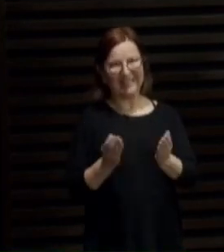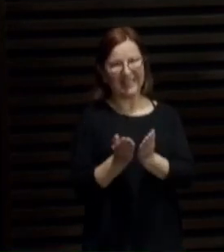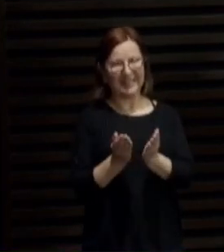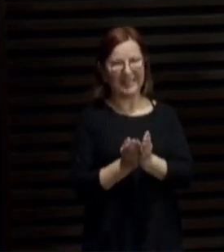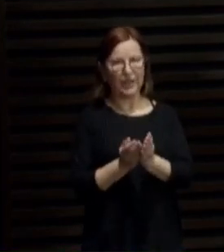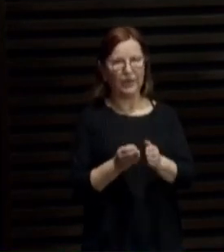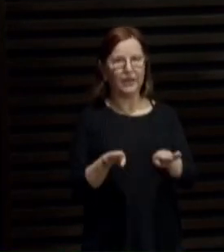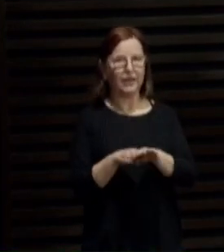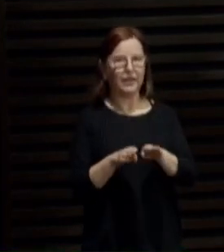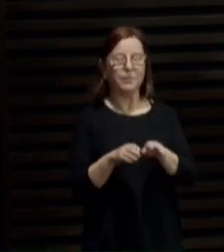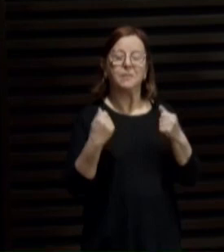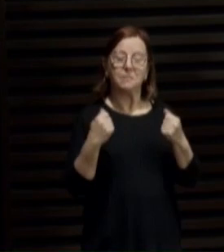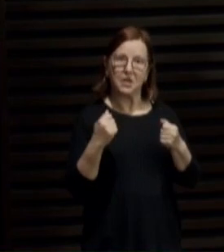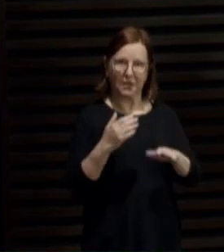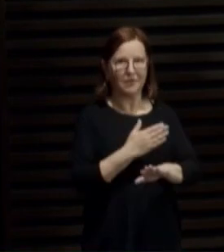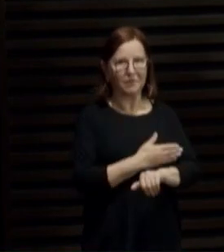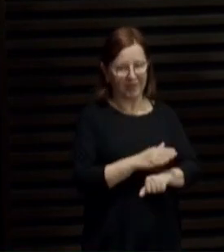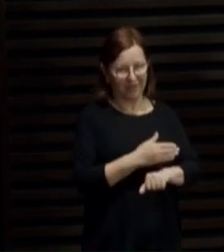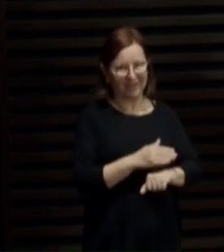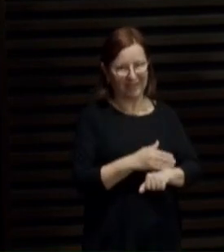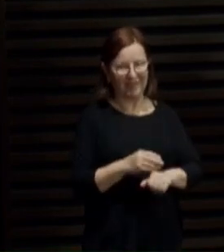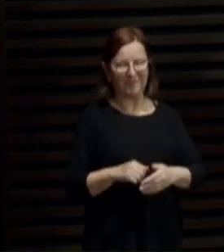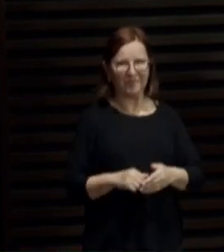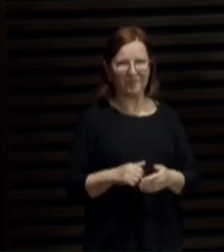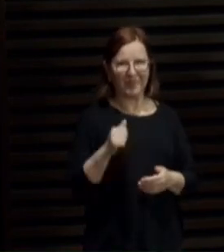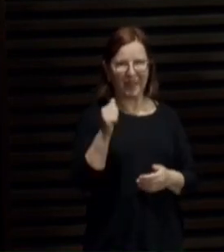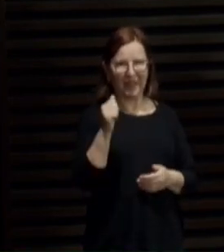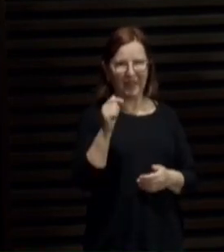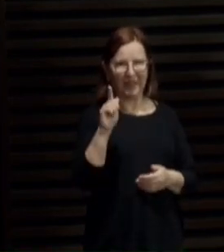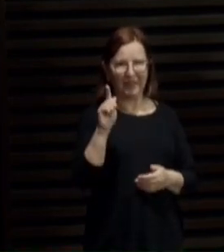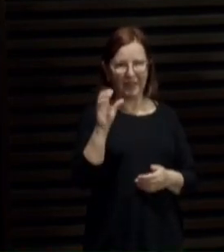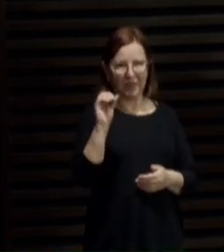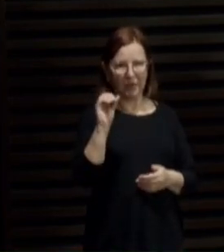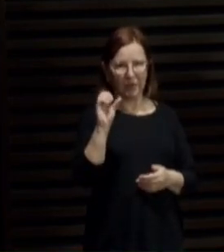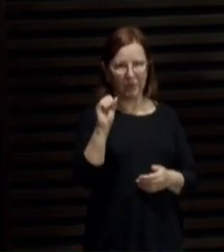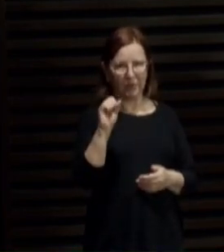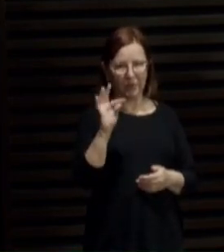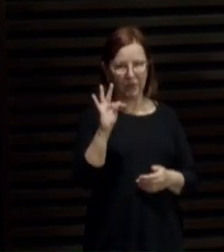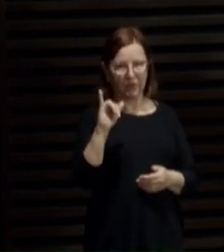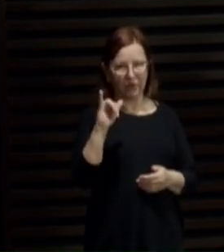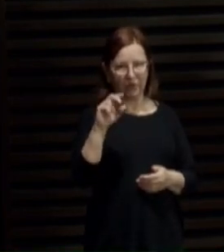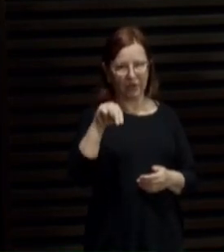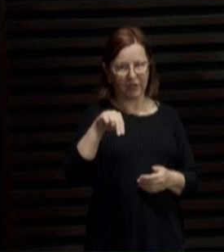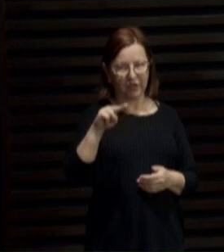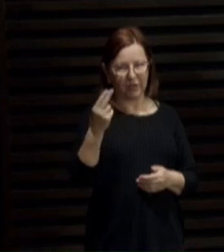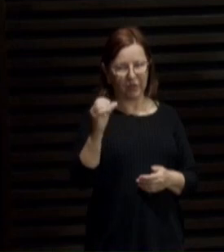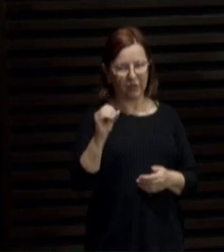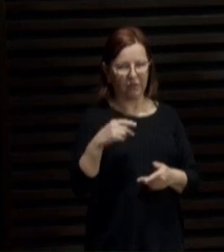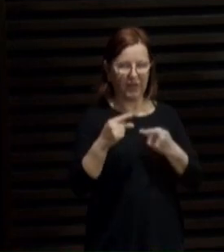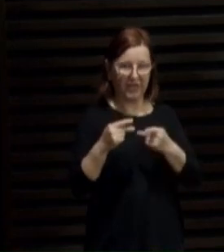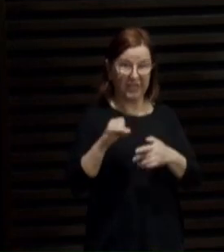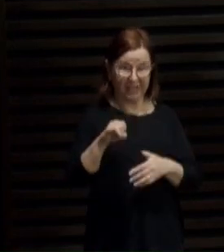dever de praticá-las. E Agostinho pontua, se você crê somente no que gosta do Evangelho